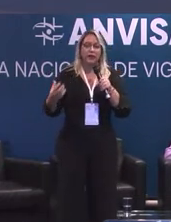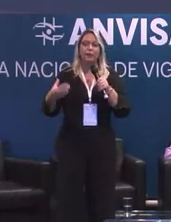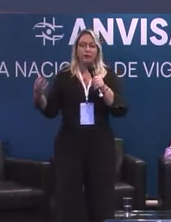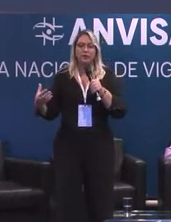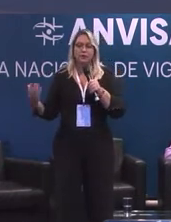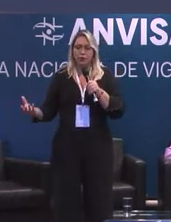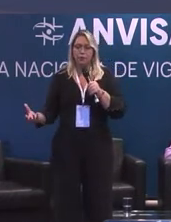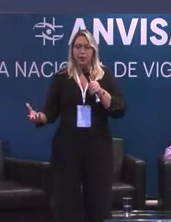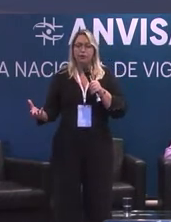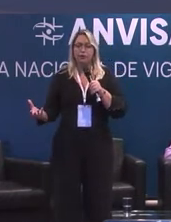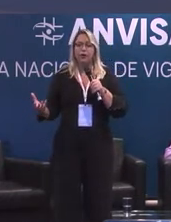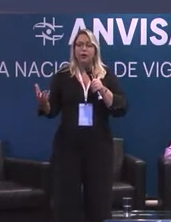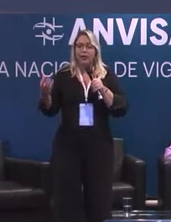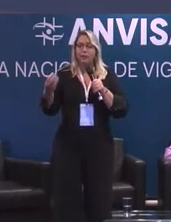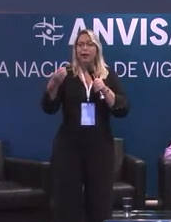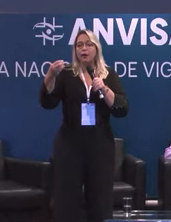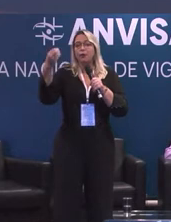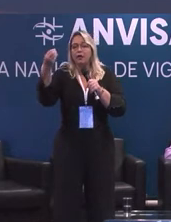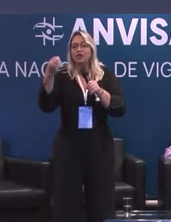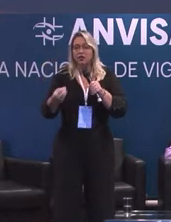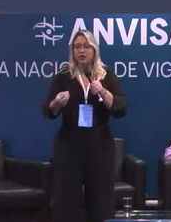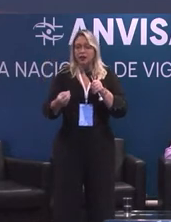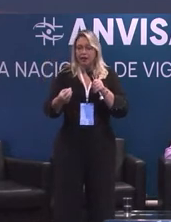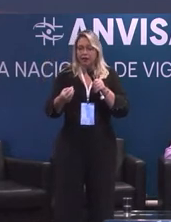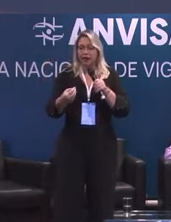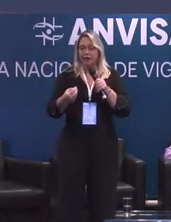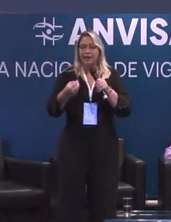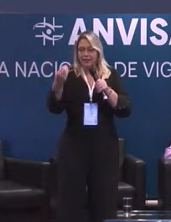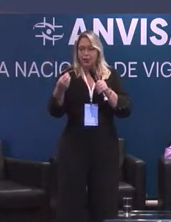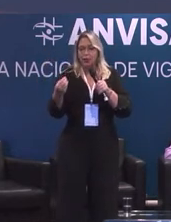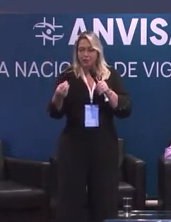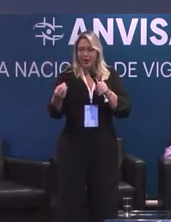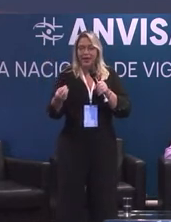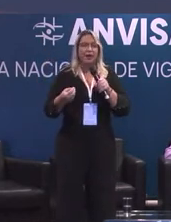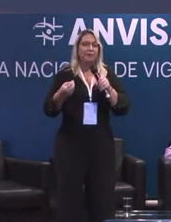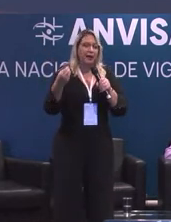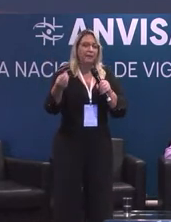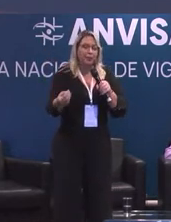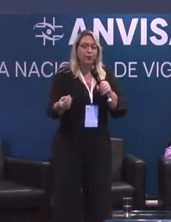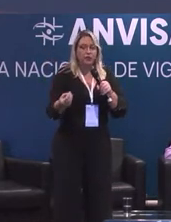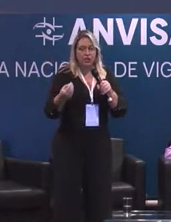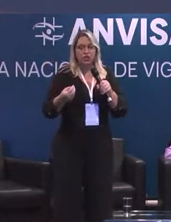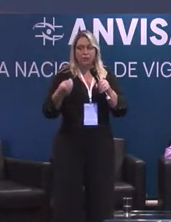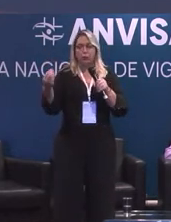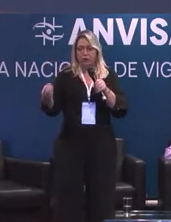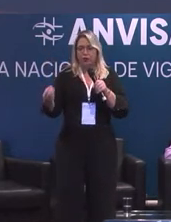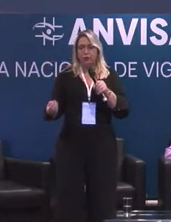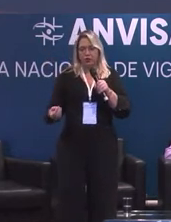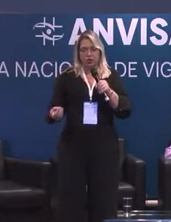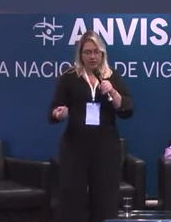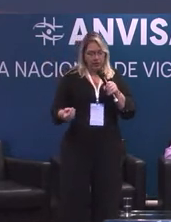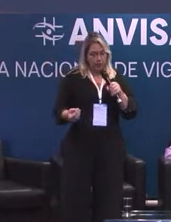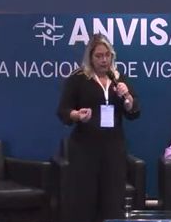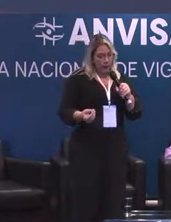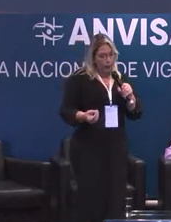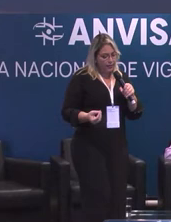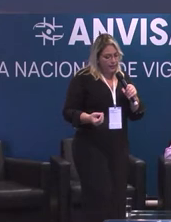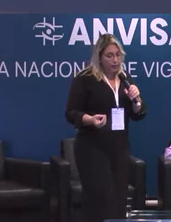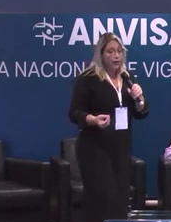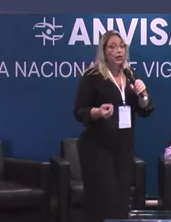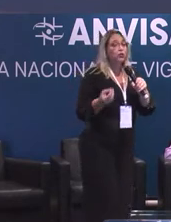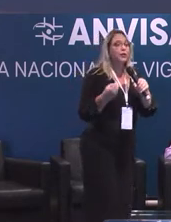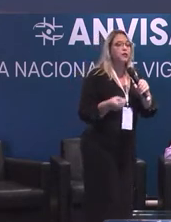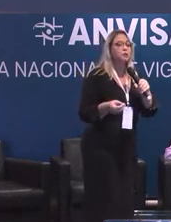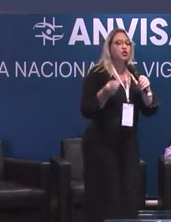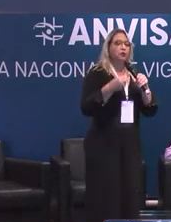para o desenvolvimento e para o que a gente nasceu, né? Para proteger, promover e proteger a saúde da população. E